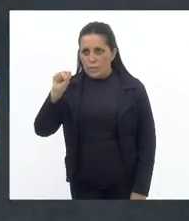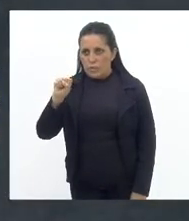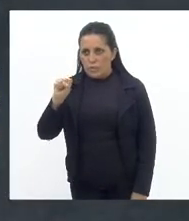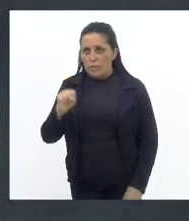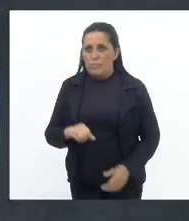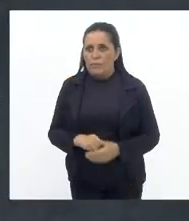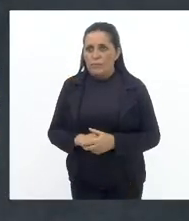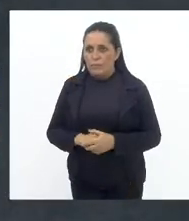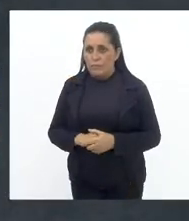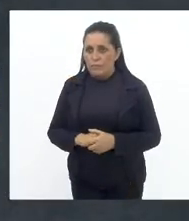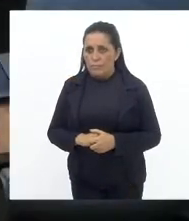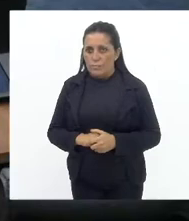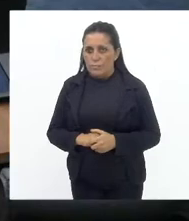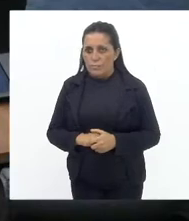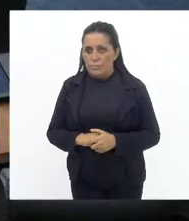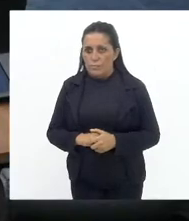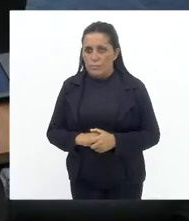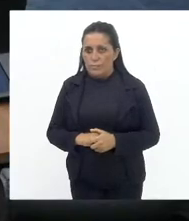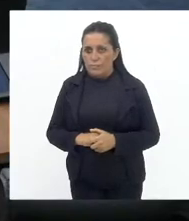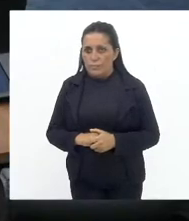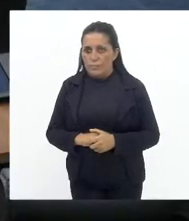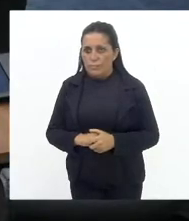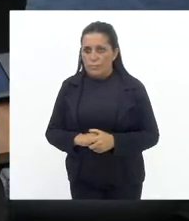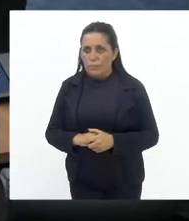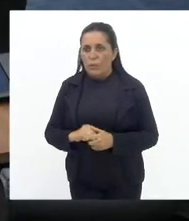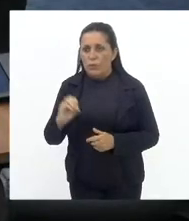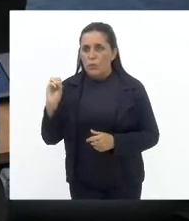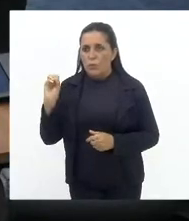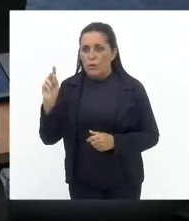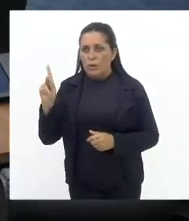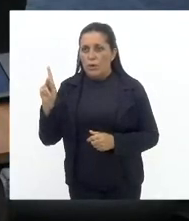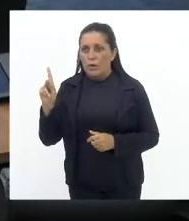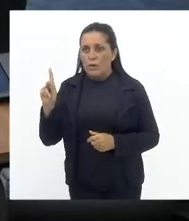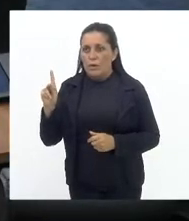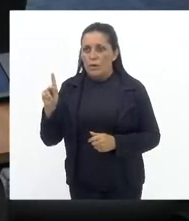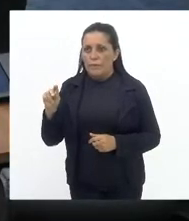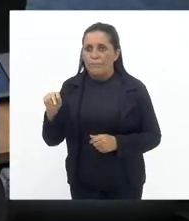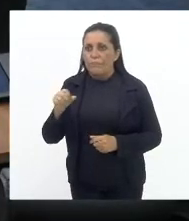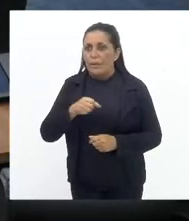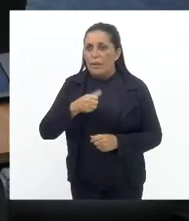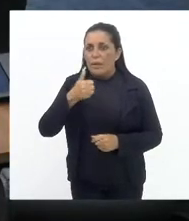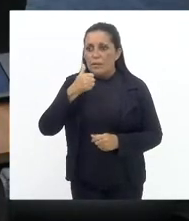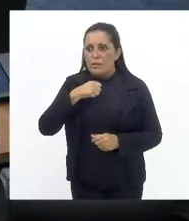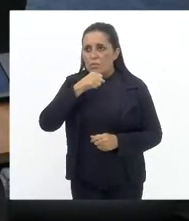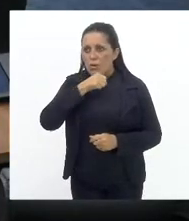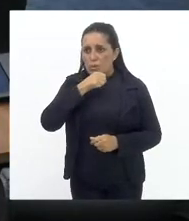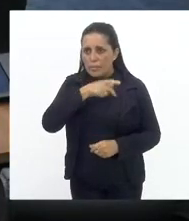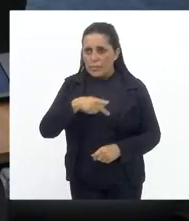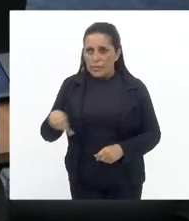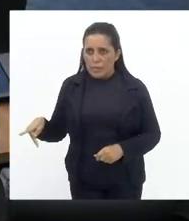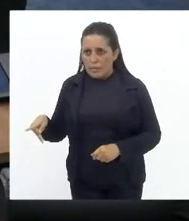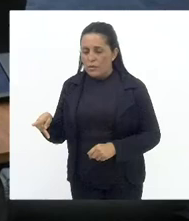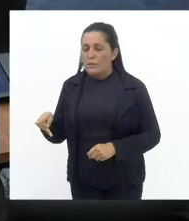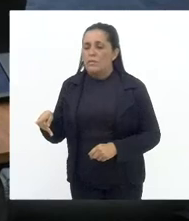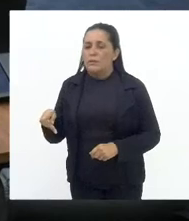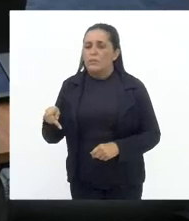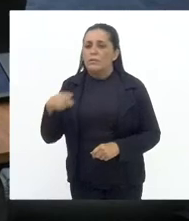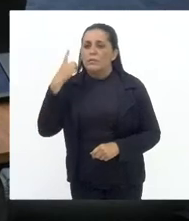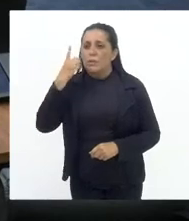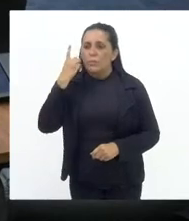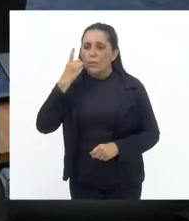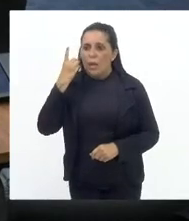declarou Ok chora Presidente meu caro o deputado Rodrigo Amorim